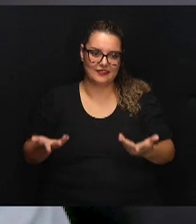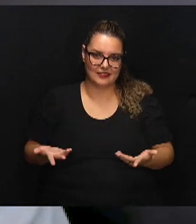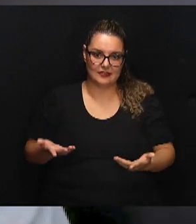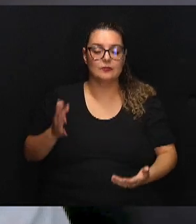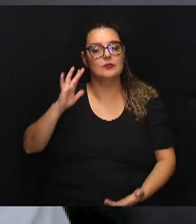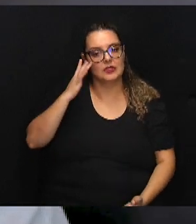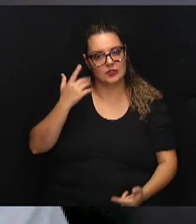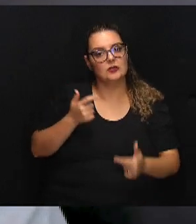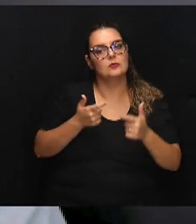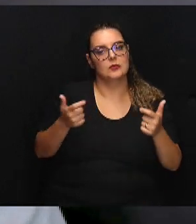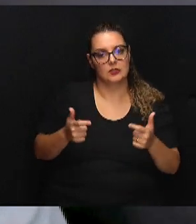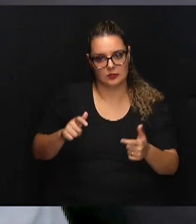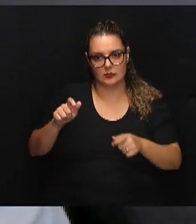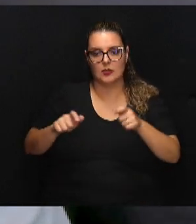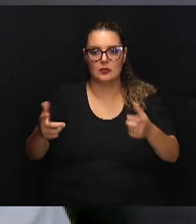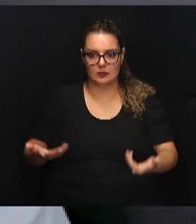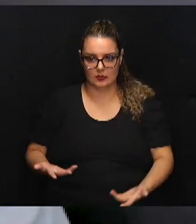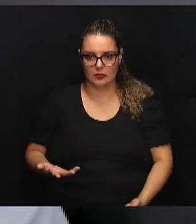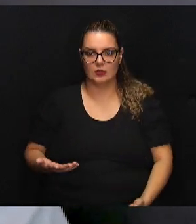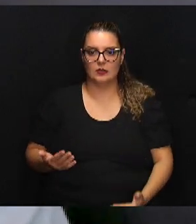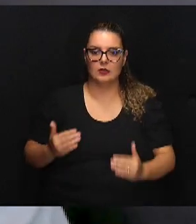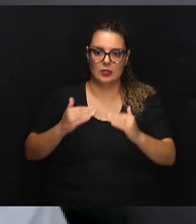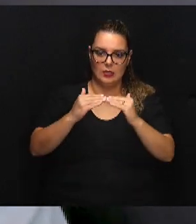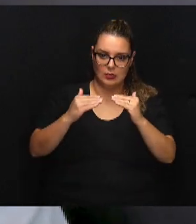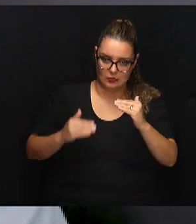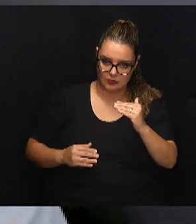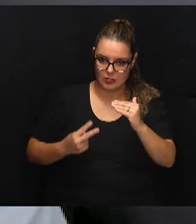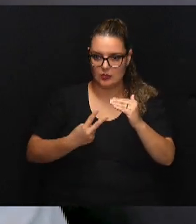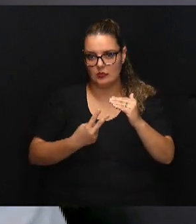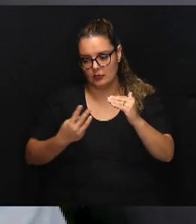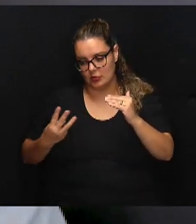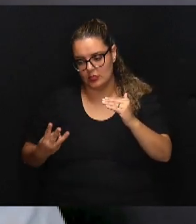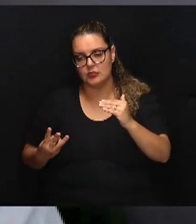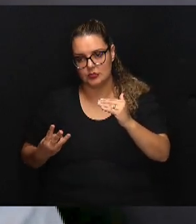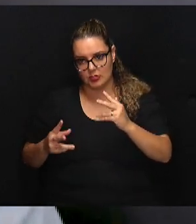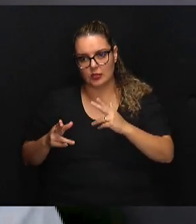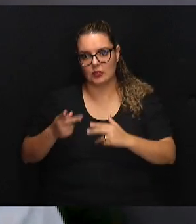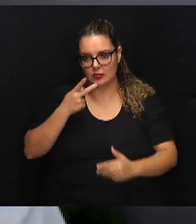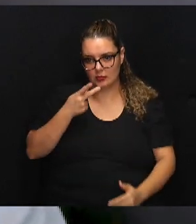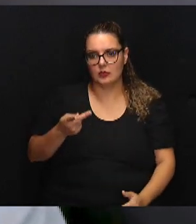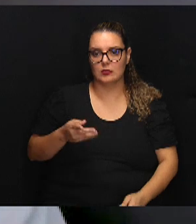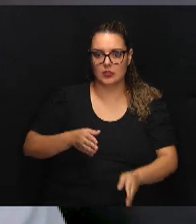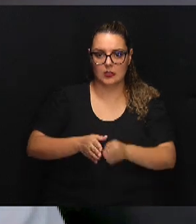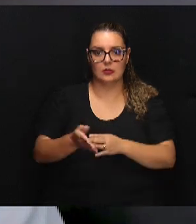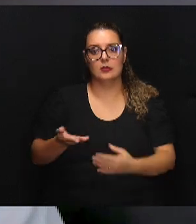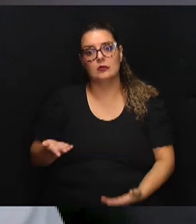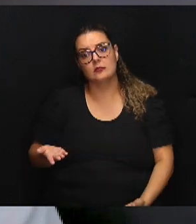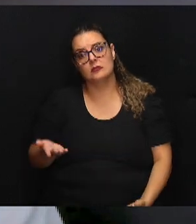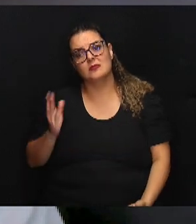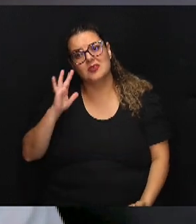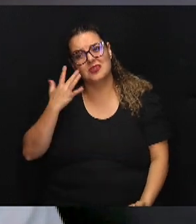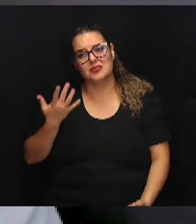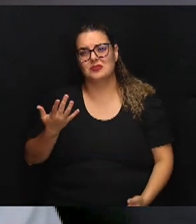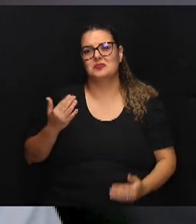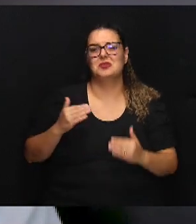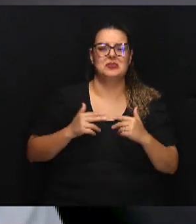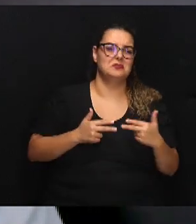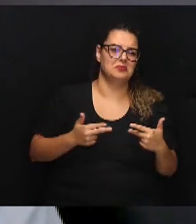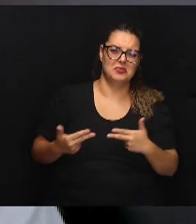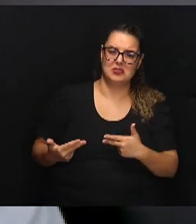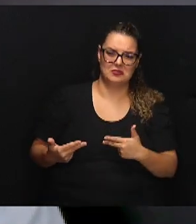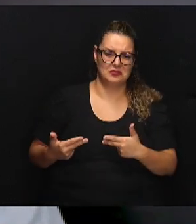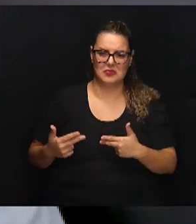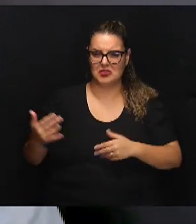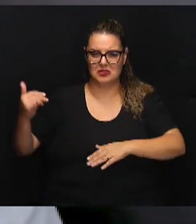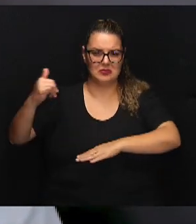maior parte das pessoas realmente deixam abaixo de 23 graus, como você está dizendo nessa recomendação. Mas eu acho que a temperatura padrão, mesmo para avião,